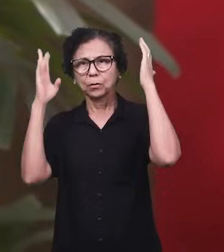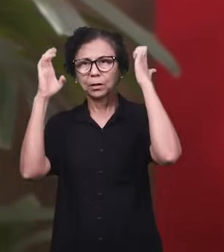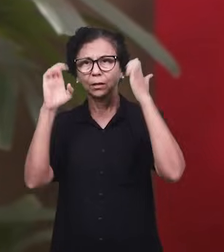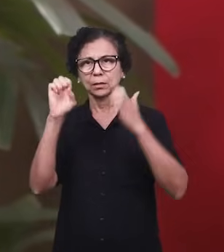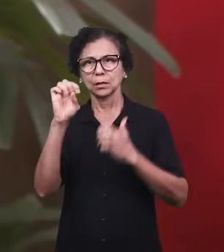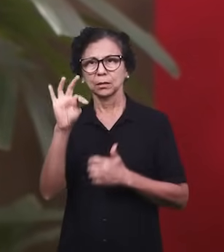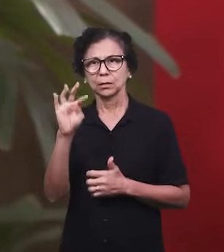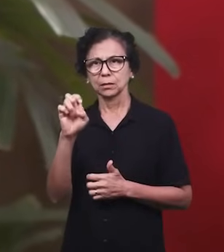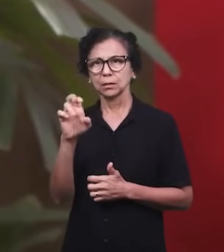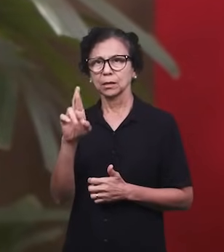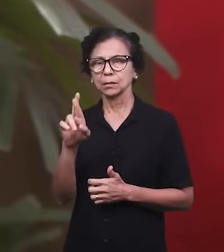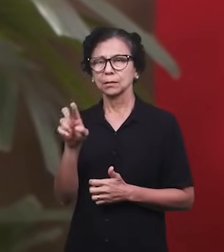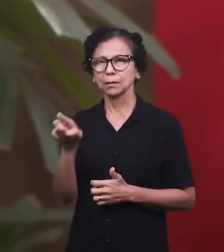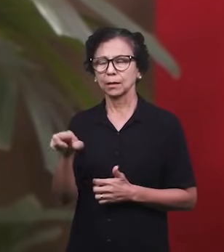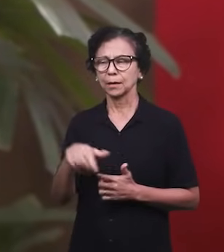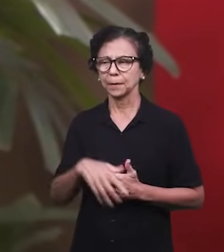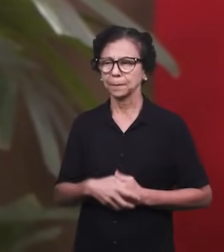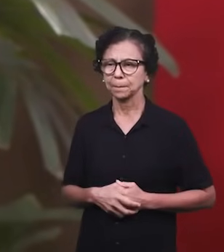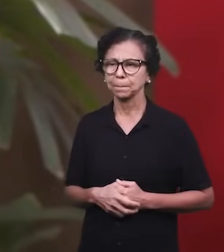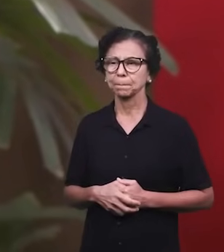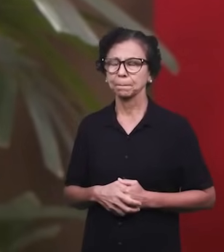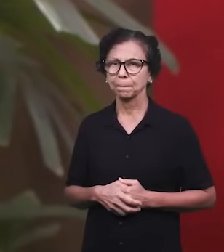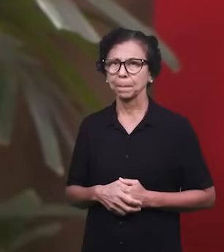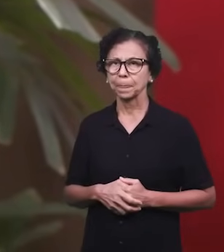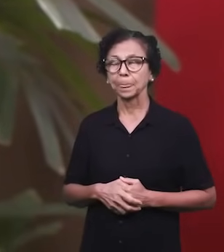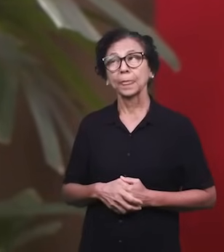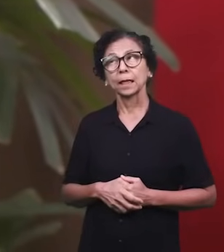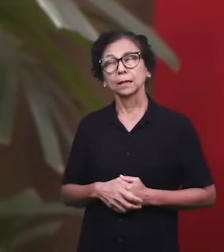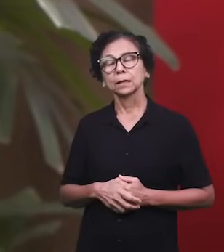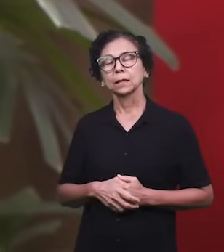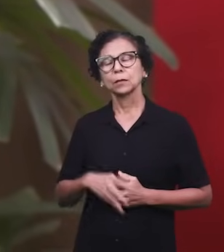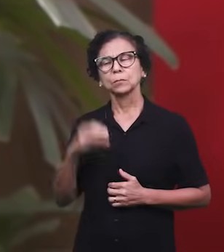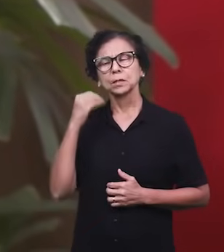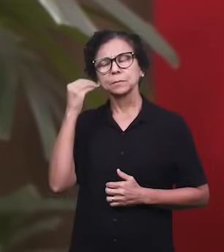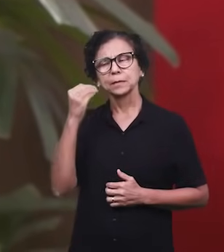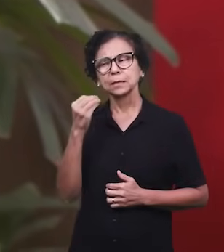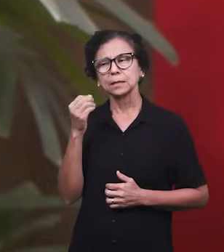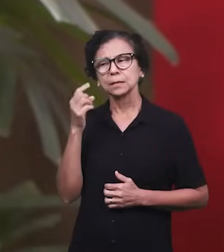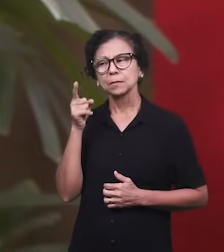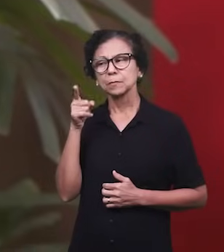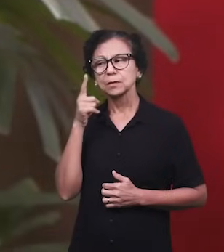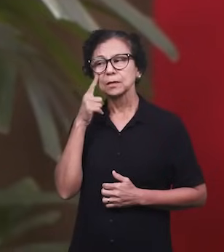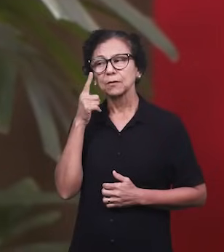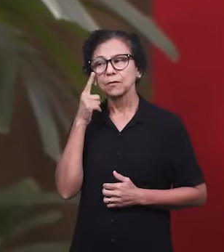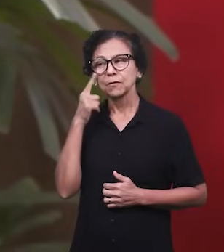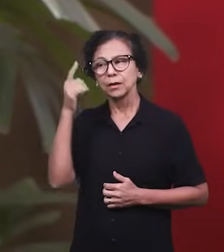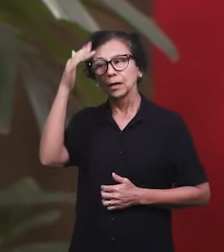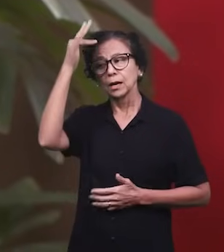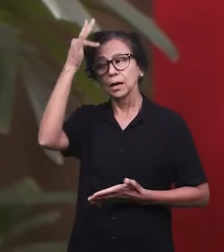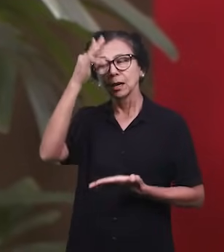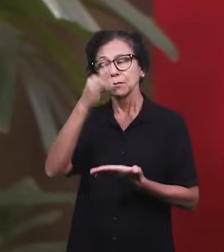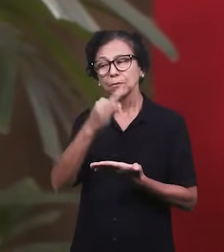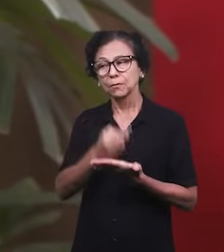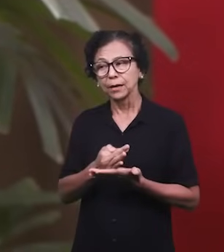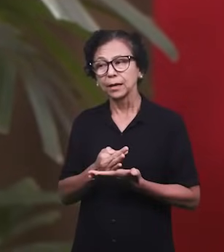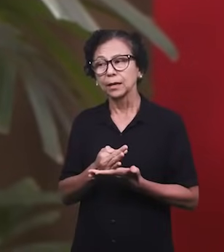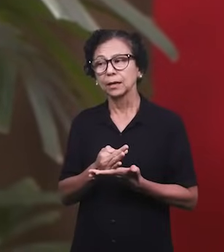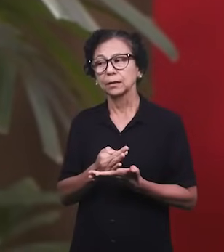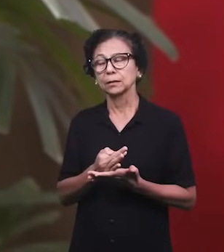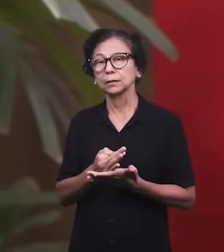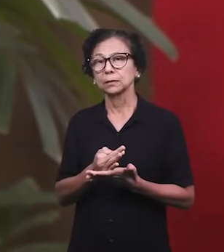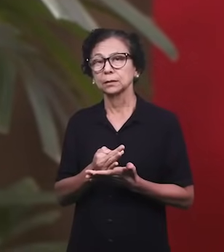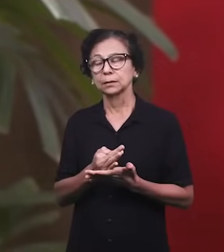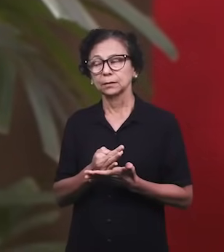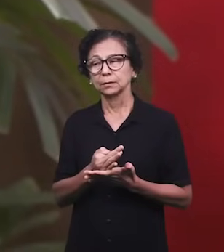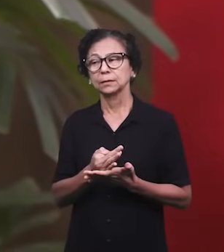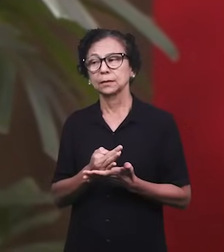sua, de mostrar onde está a fé das pessoas. A fé é exatamente algo que é